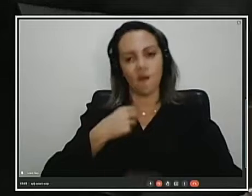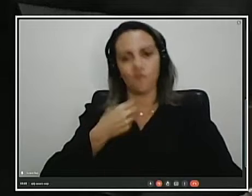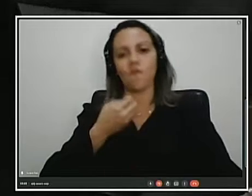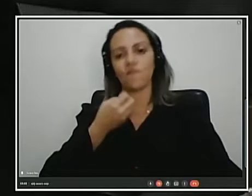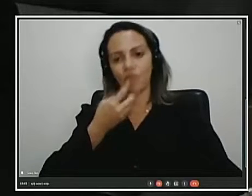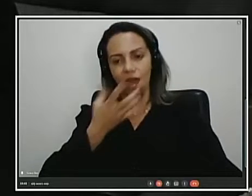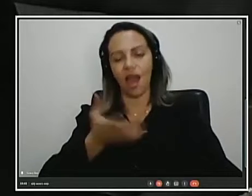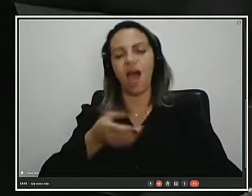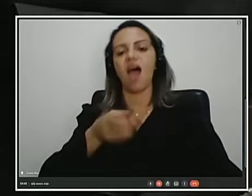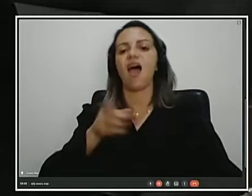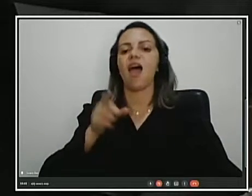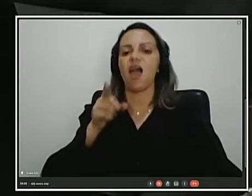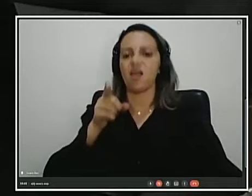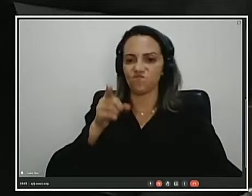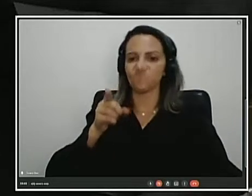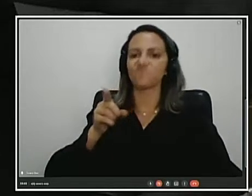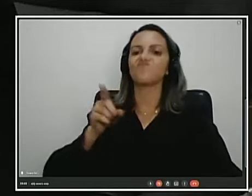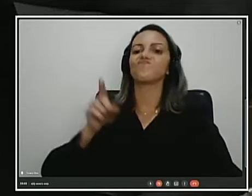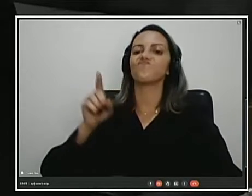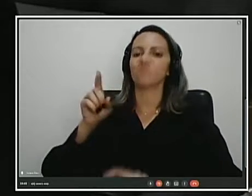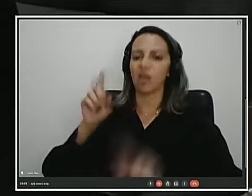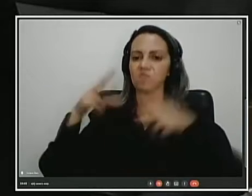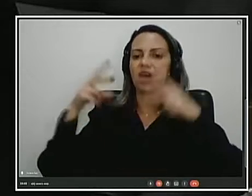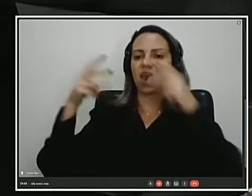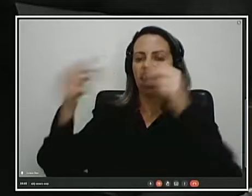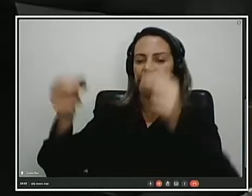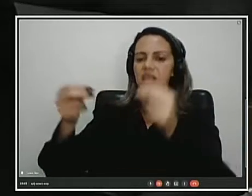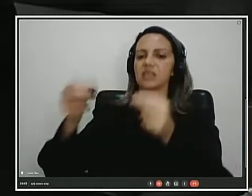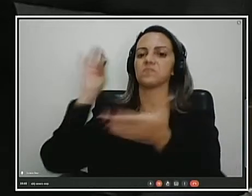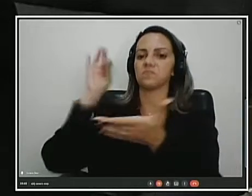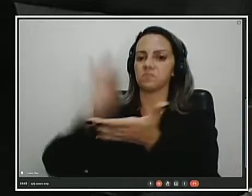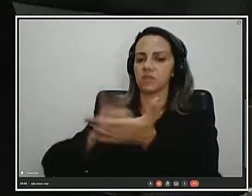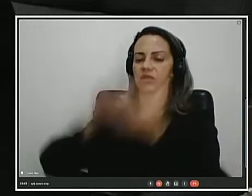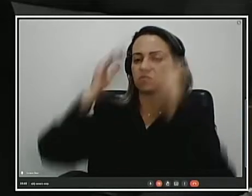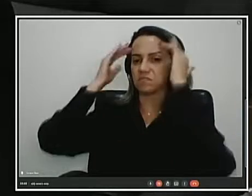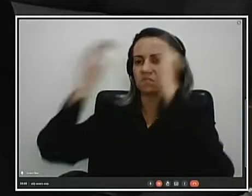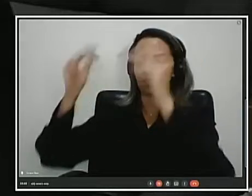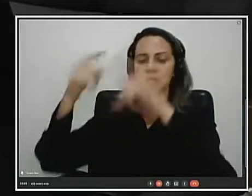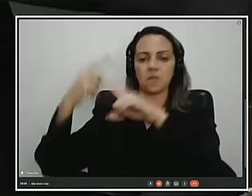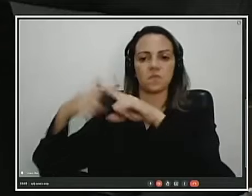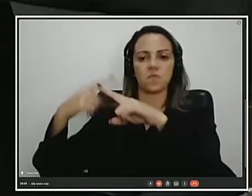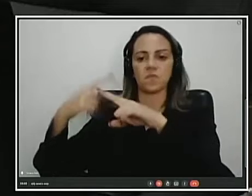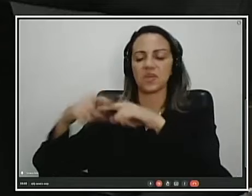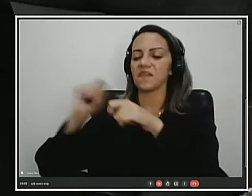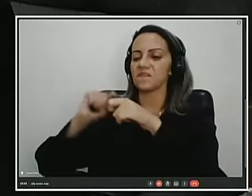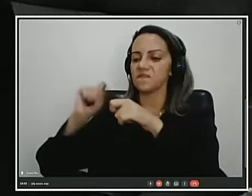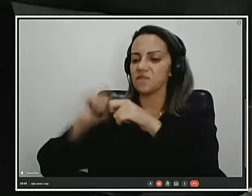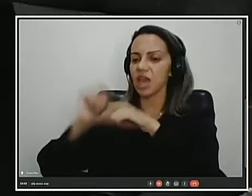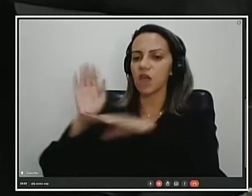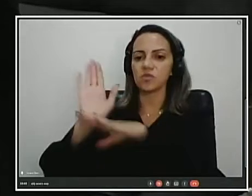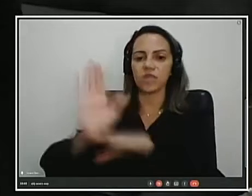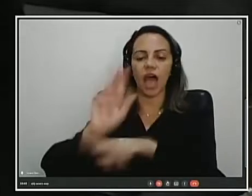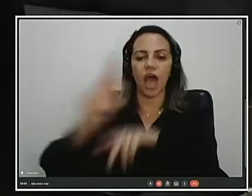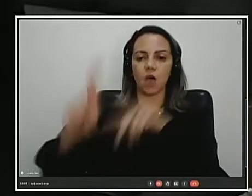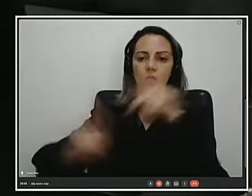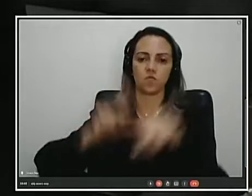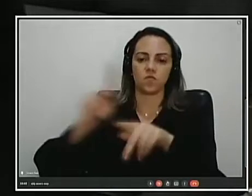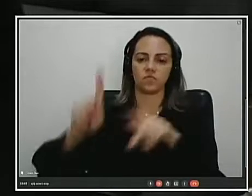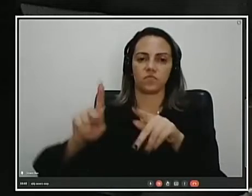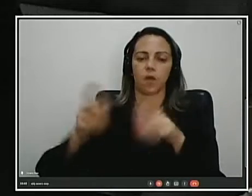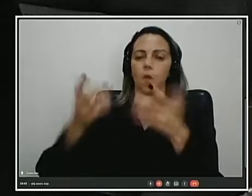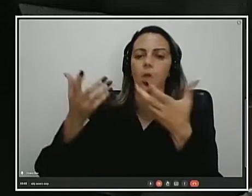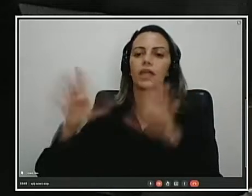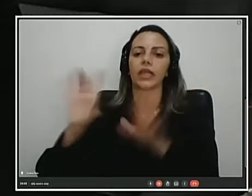respeito né você realmente fez um trabalho social não apenas se beneficiou de professores